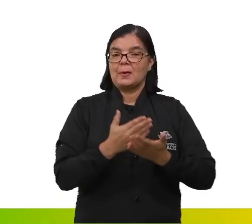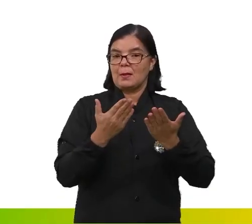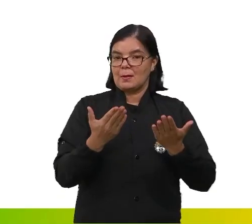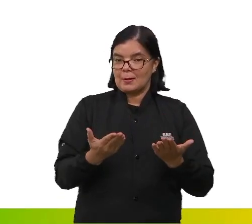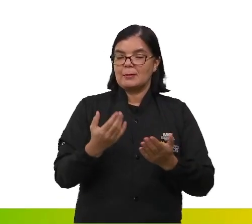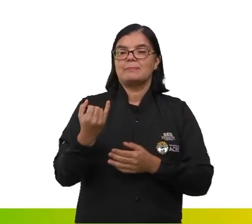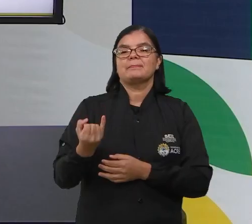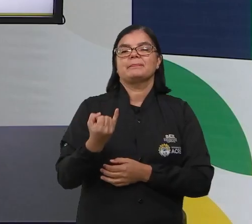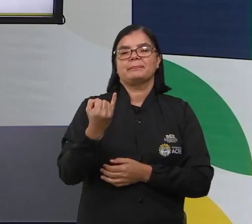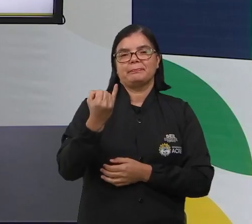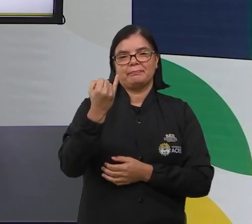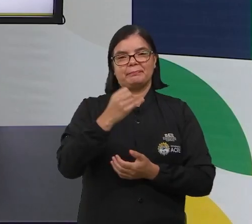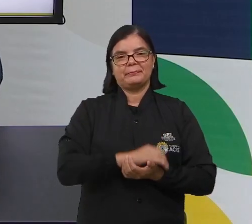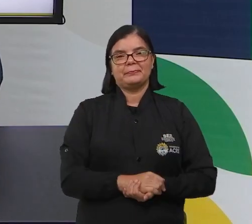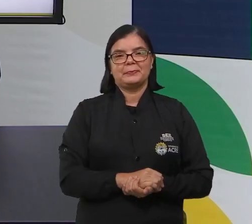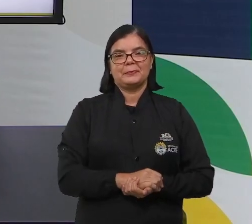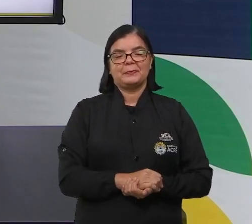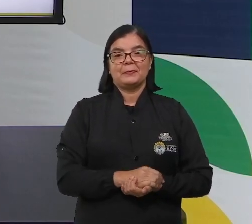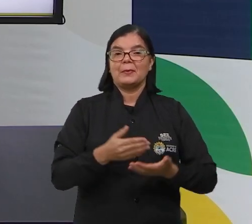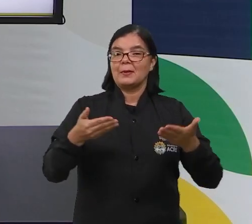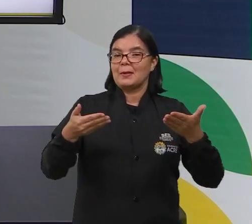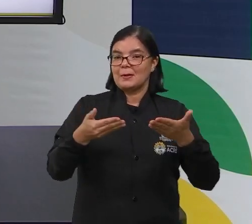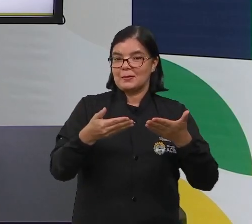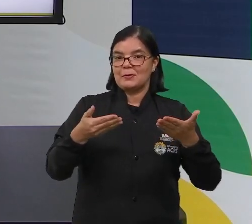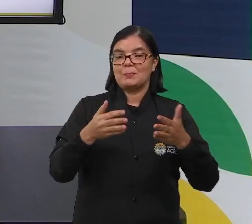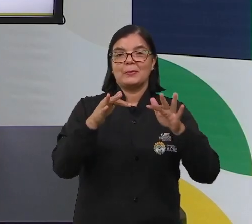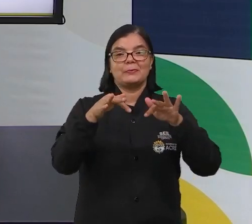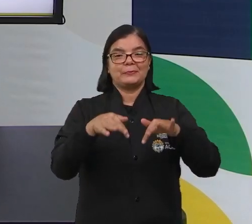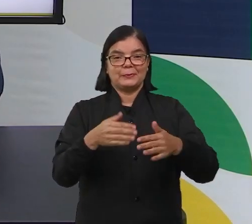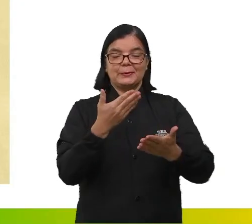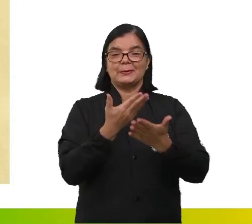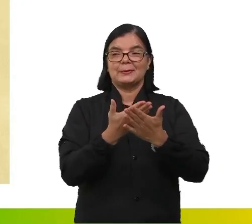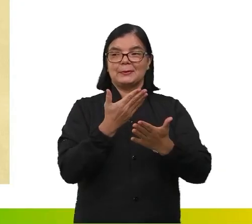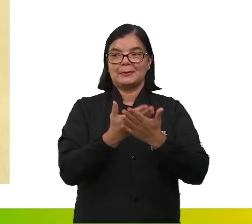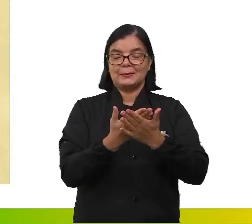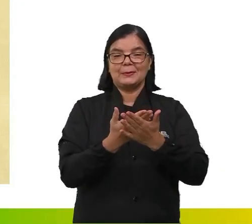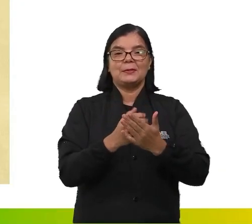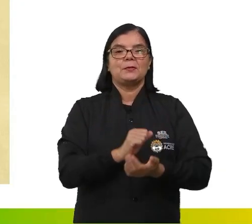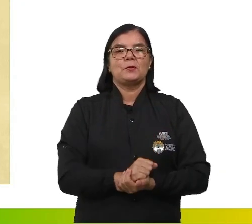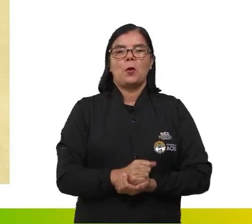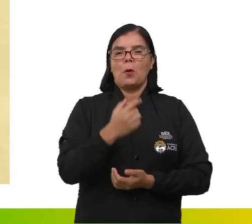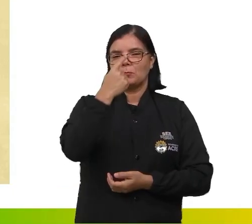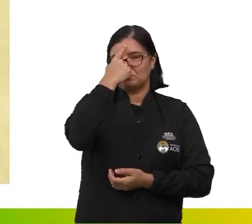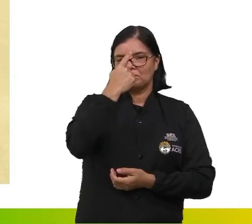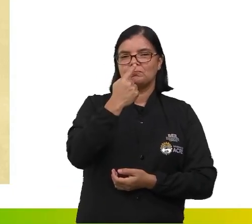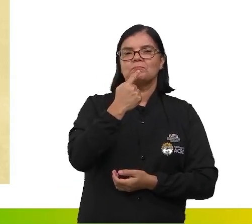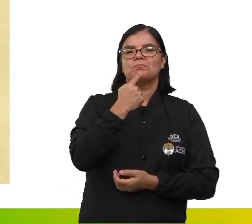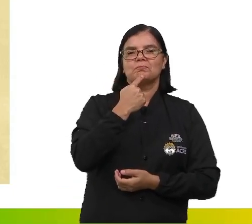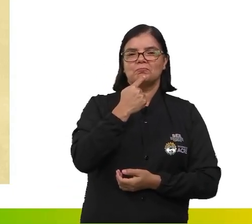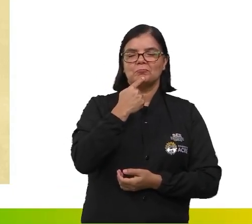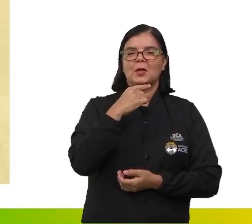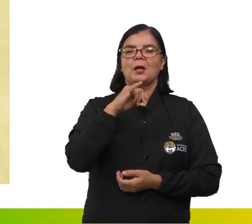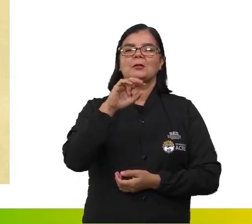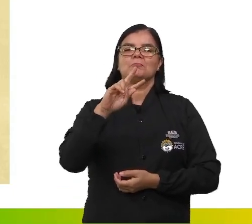isso é fundamental. E agora, para concluir a nossa aula aí com a bela imagem da